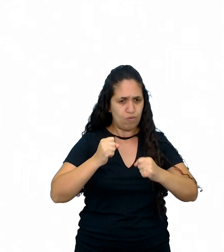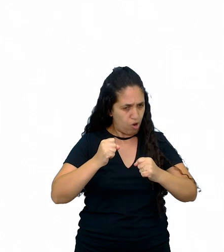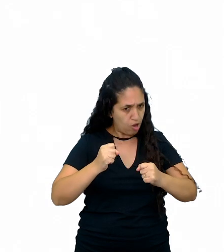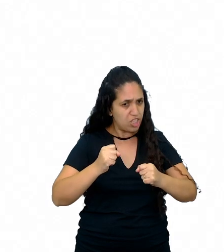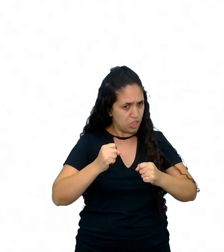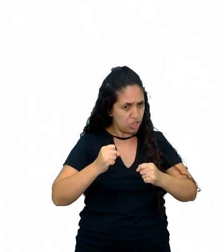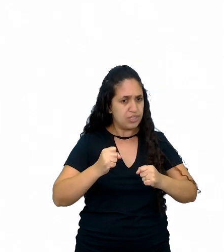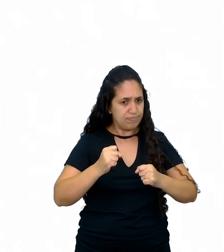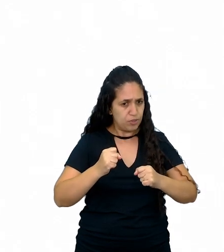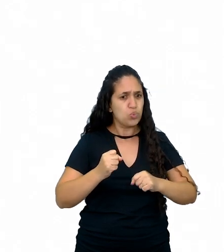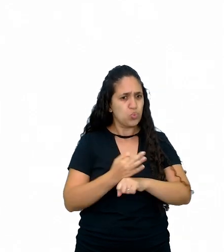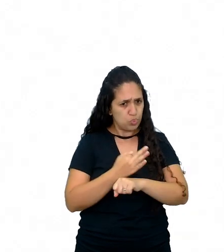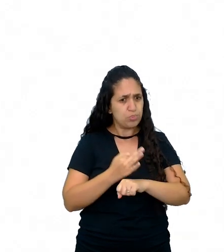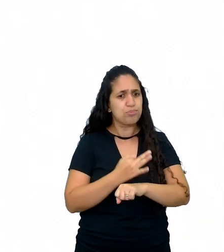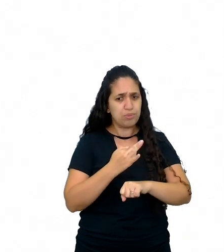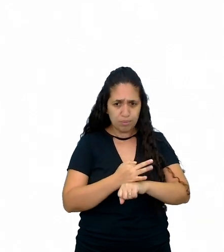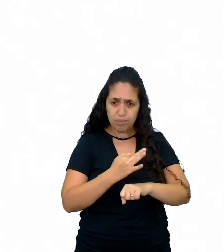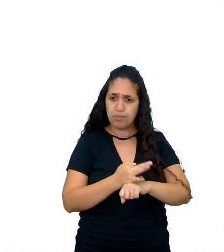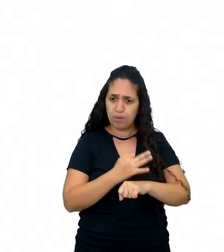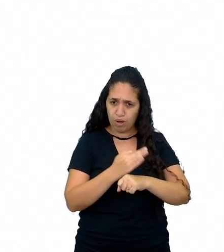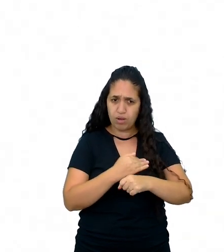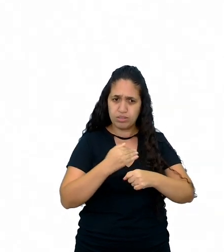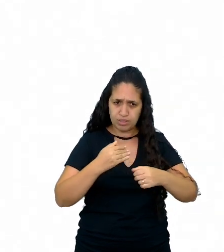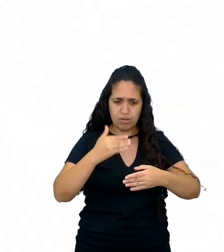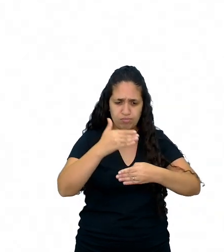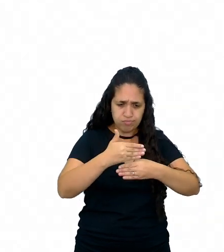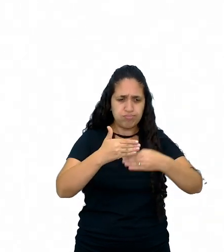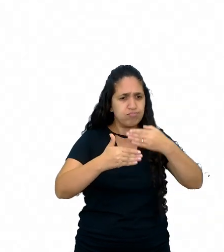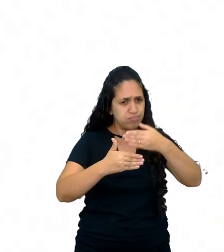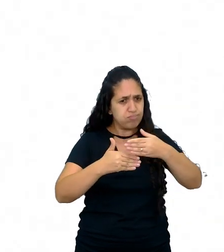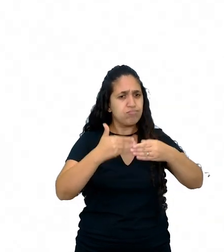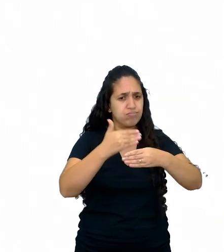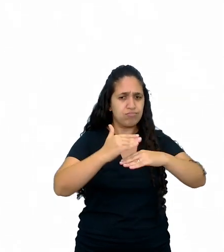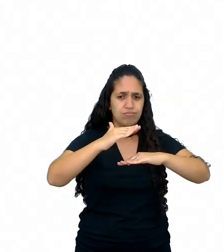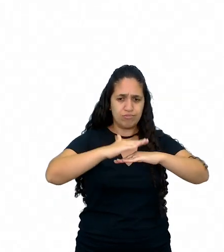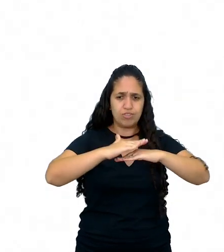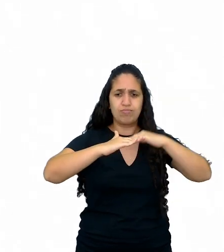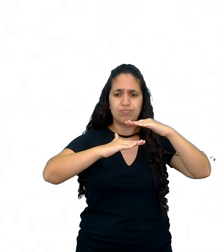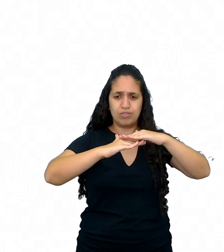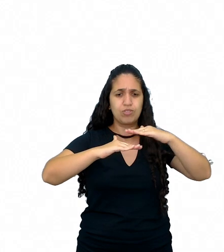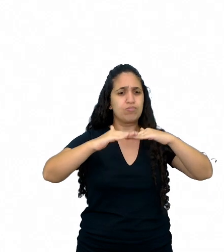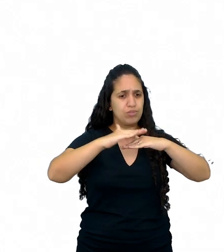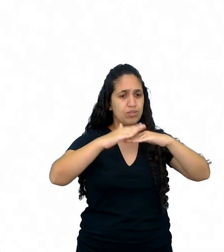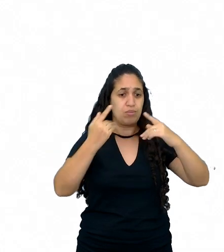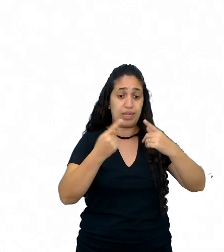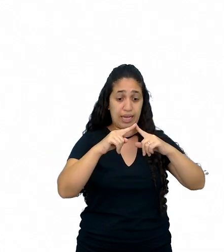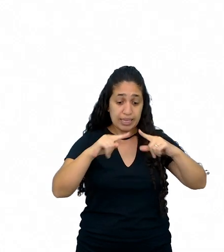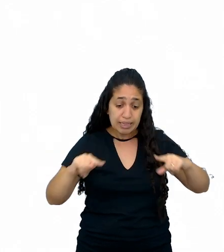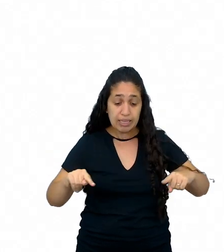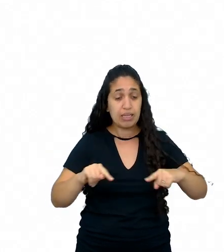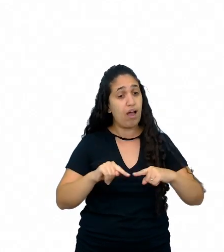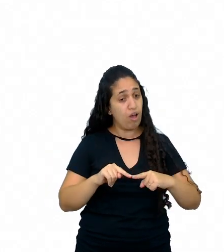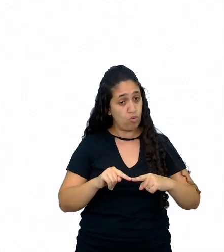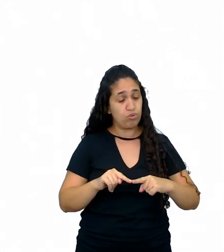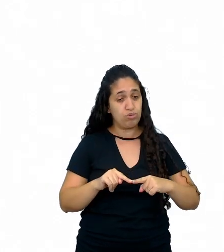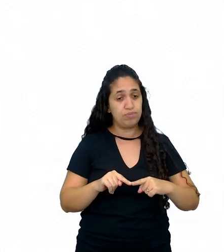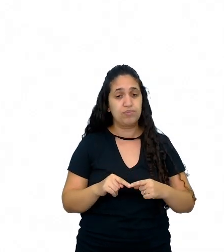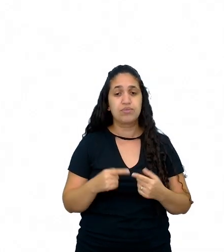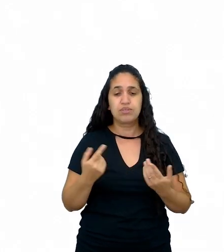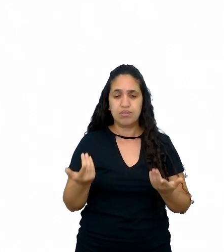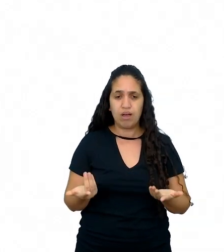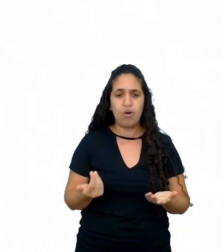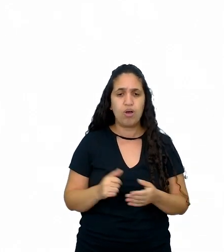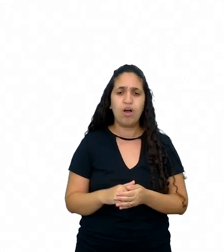tinha sustentabilidade para todos aqueles tijolos, né, que a gente estava falando de triângulos, né, e aqui a